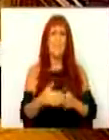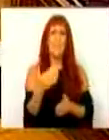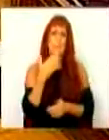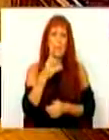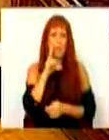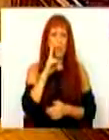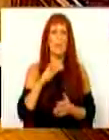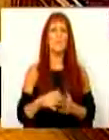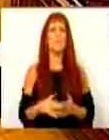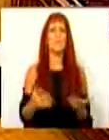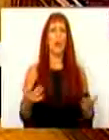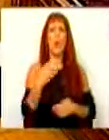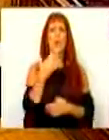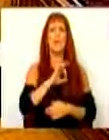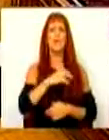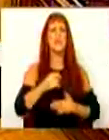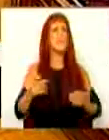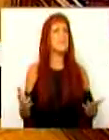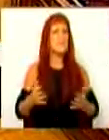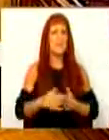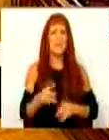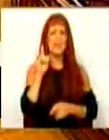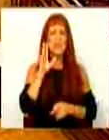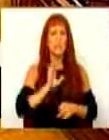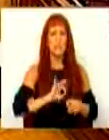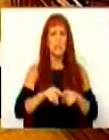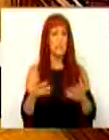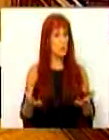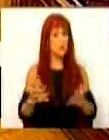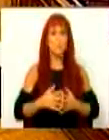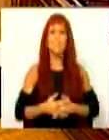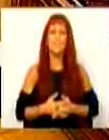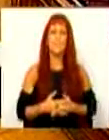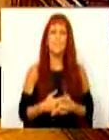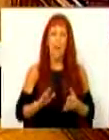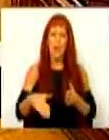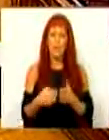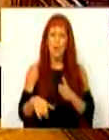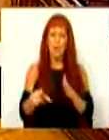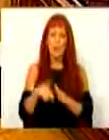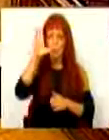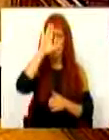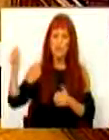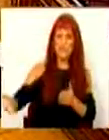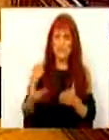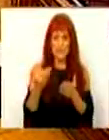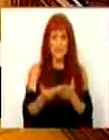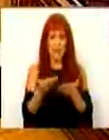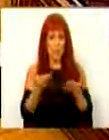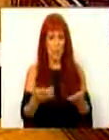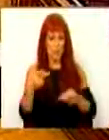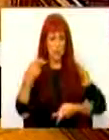E peço desculpa. Muito obrigado, Sr. Presidente, Sras. E Srs. Deputados. A proposta de lei que o Governo traz hoje